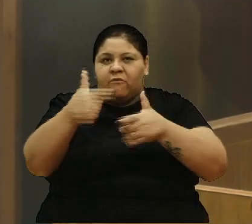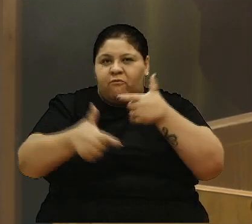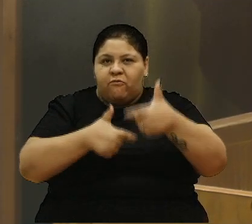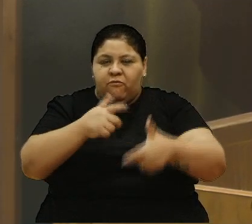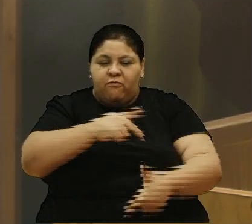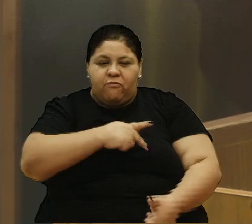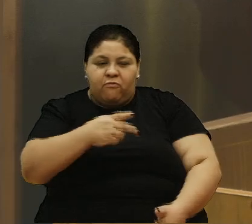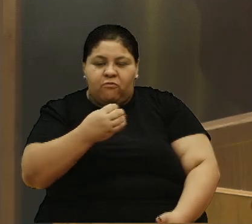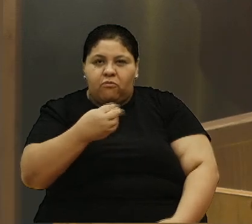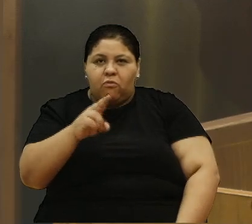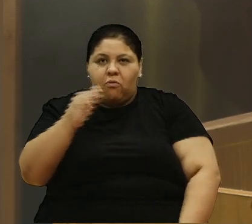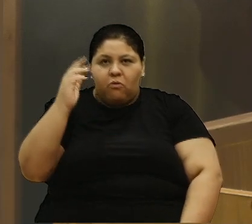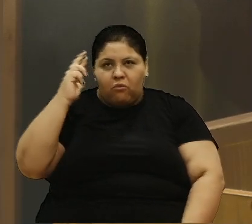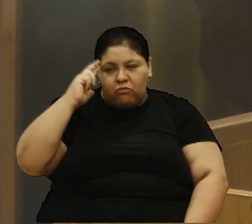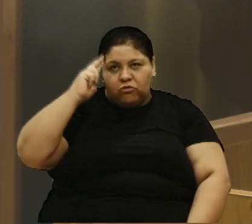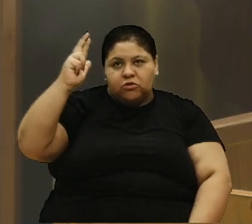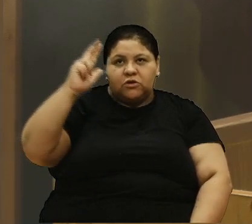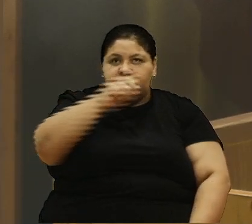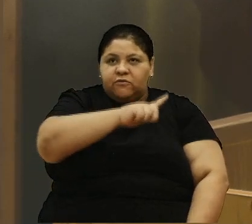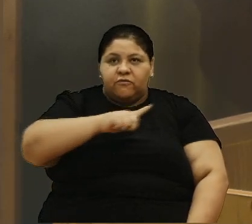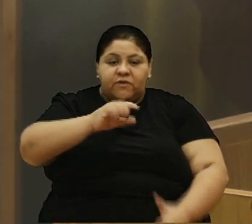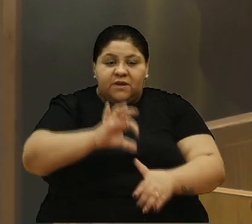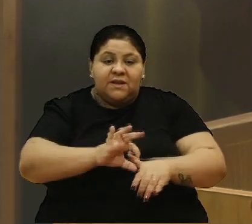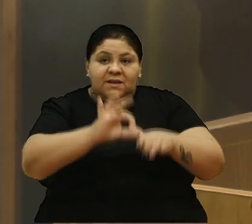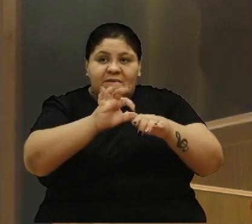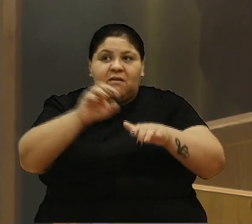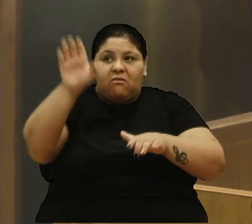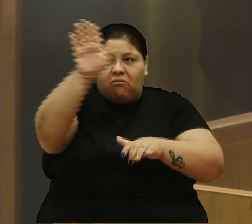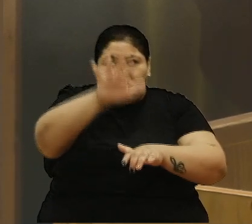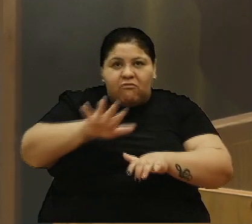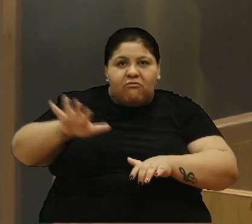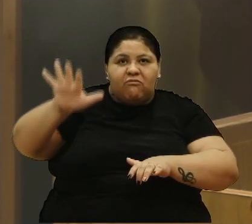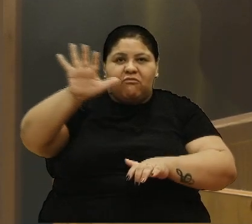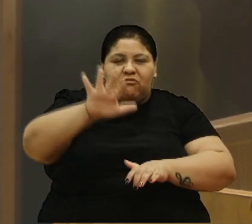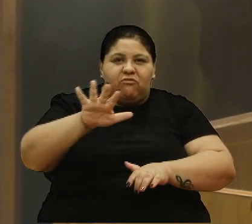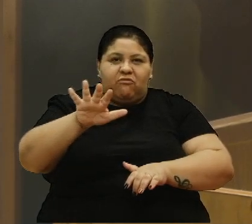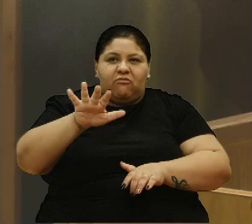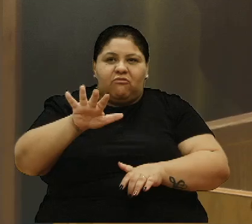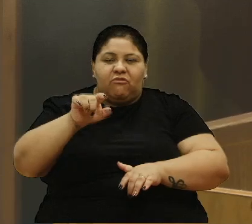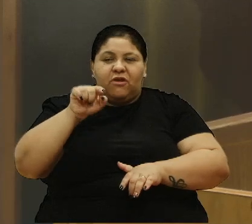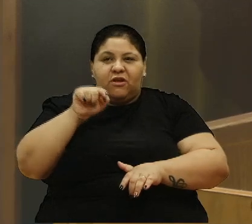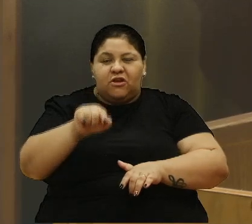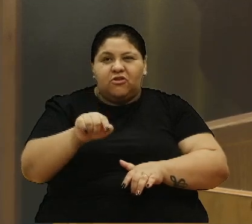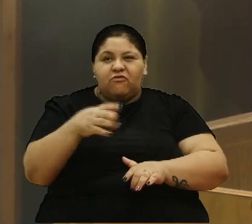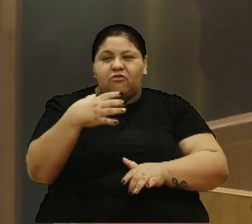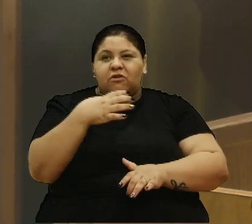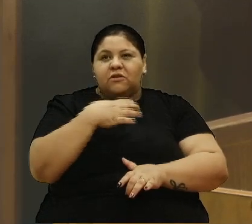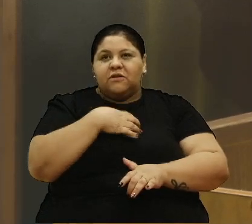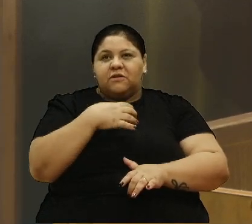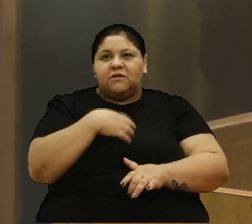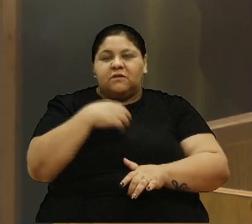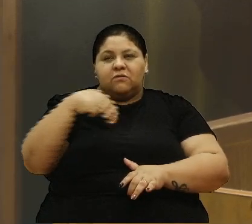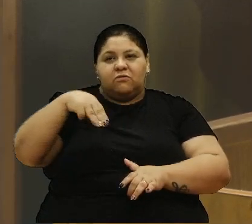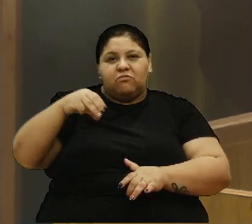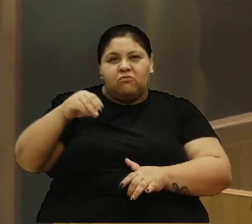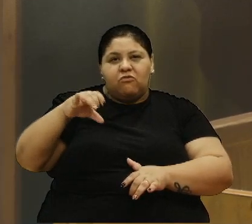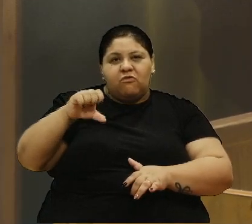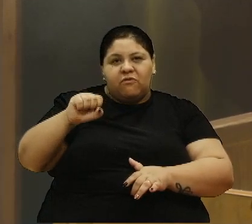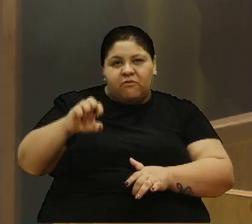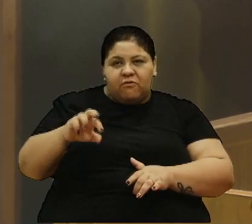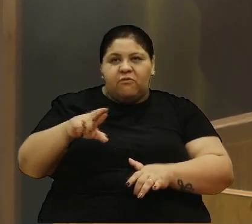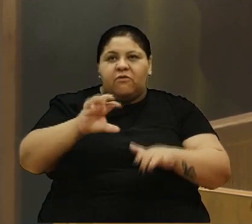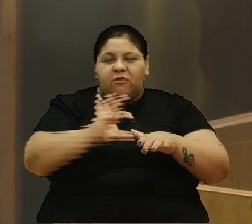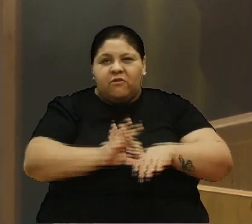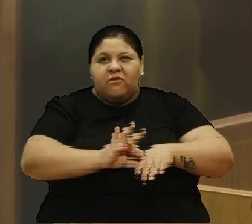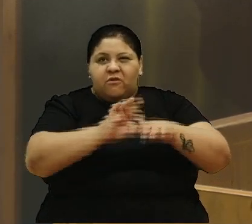ou chefe de governo que lidera uma nação. Isso foi uma forma que Moisés liderou o